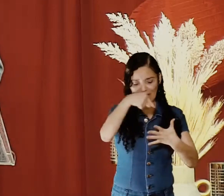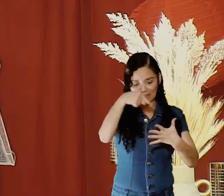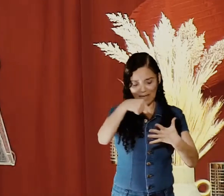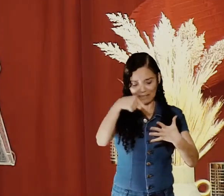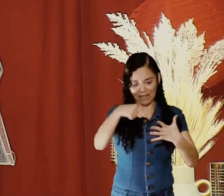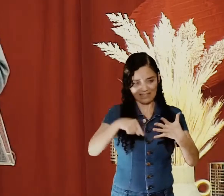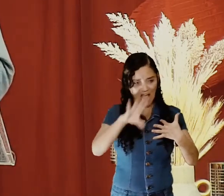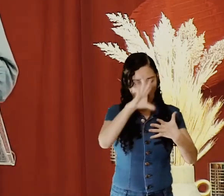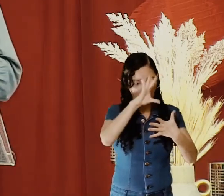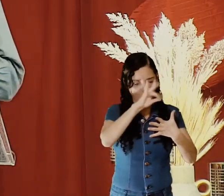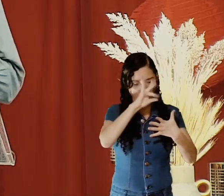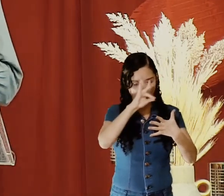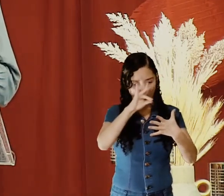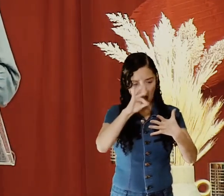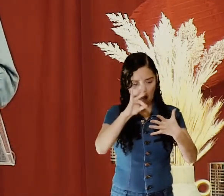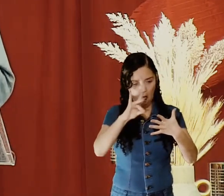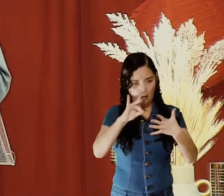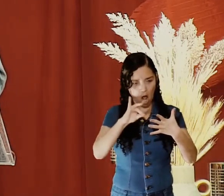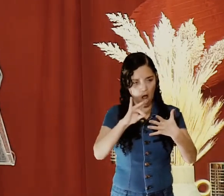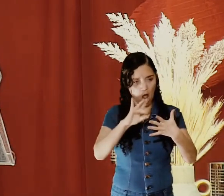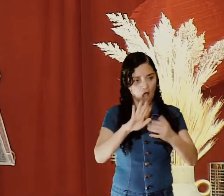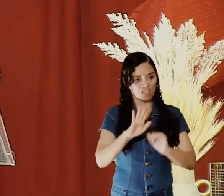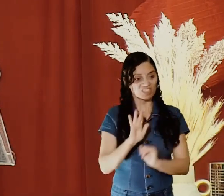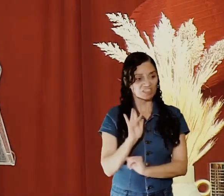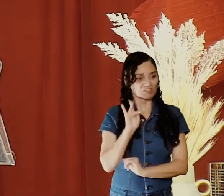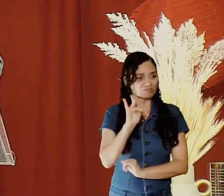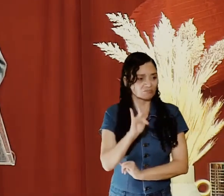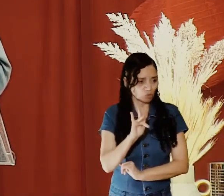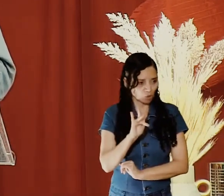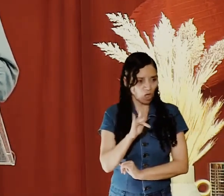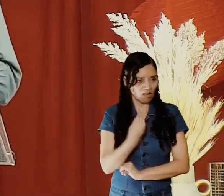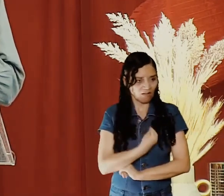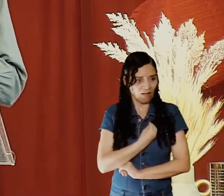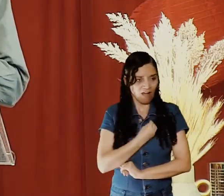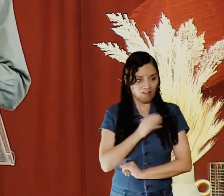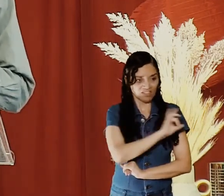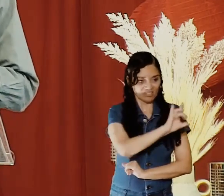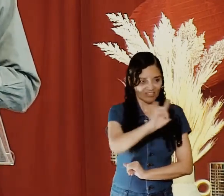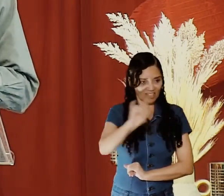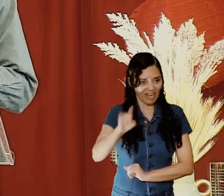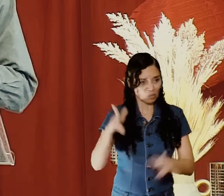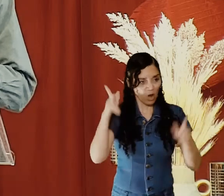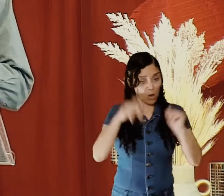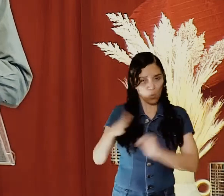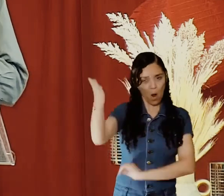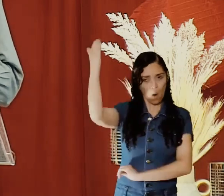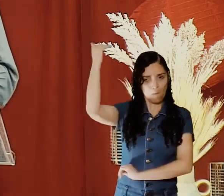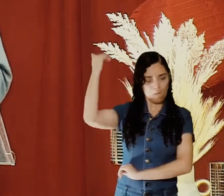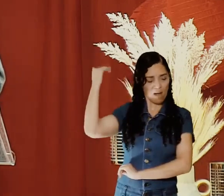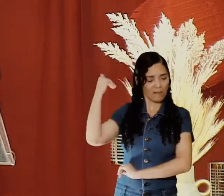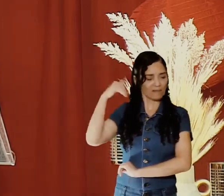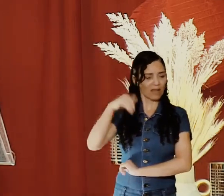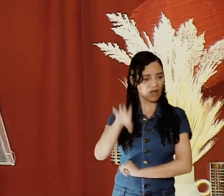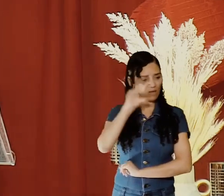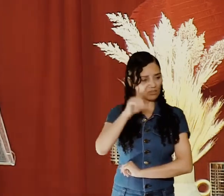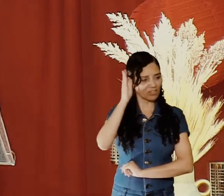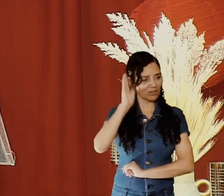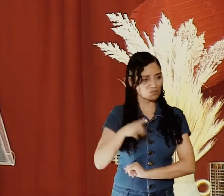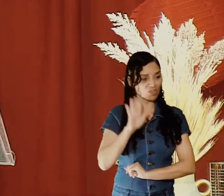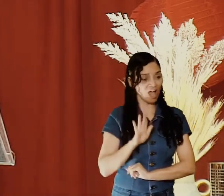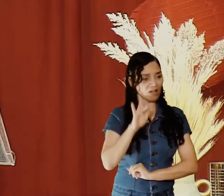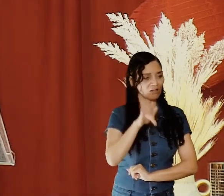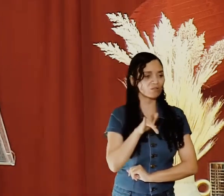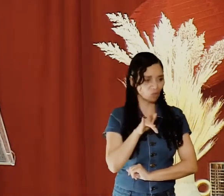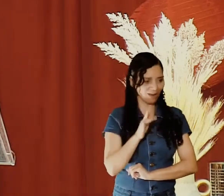Detalhes esses que tocam a realidade de cada um, como tocou a realidade de José e Maria. Todos iam